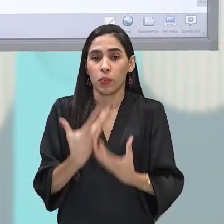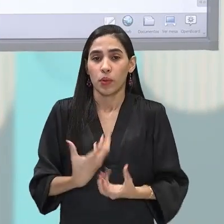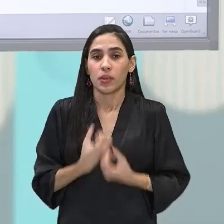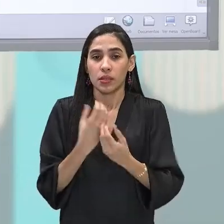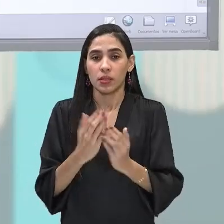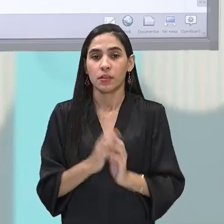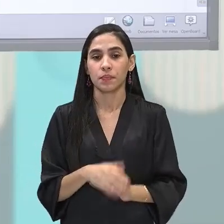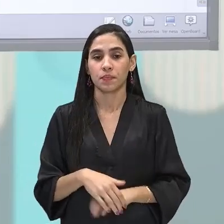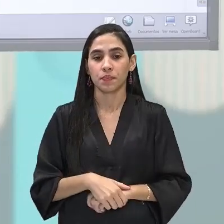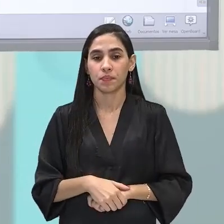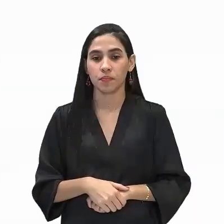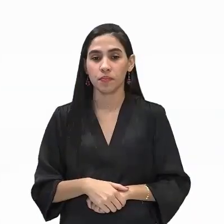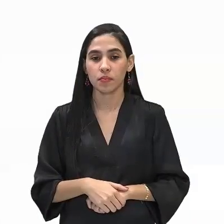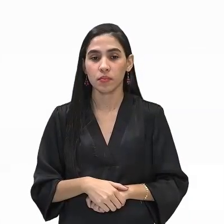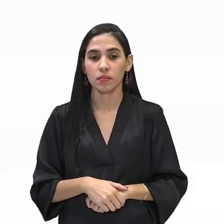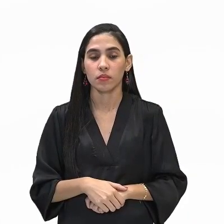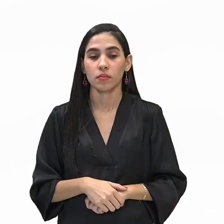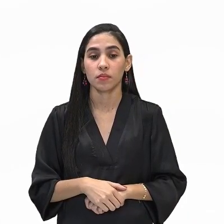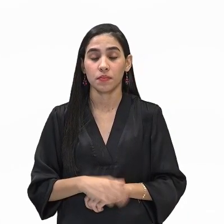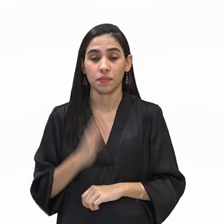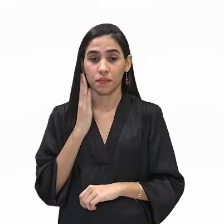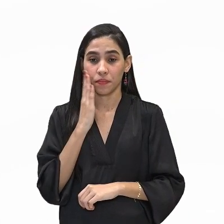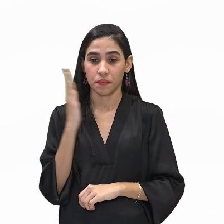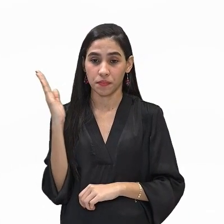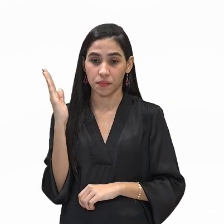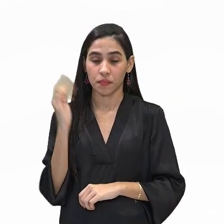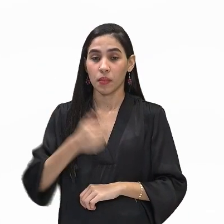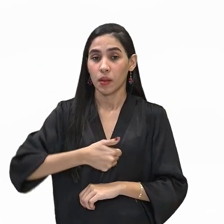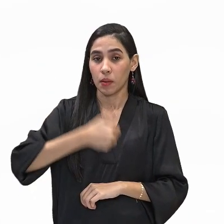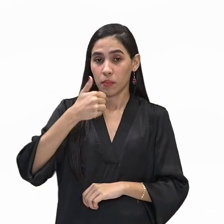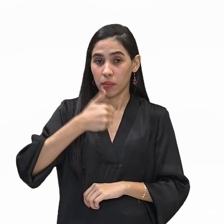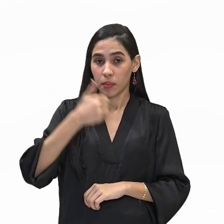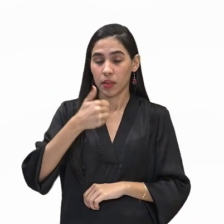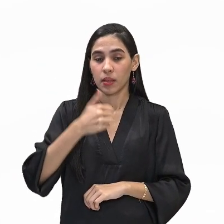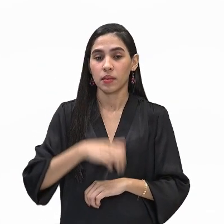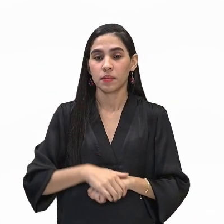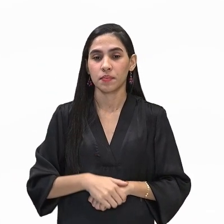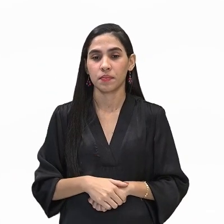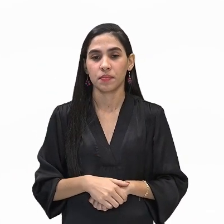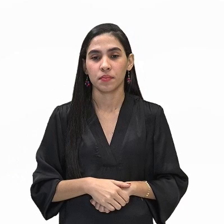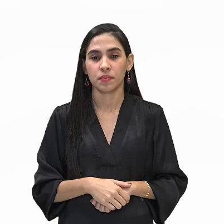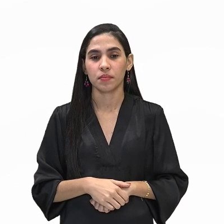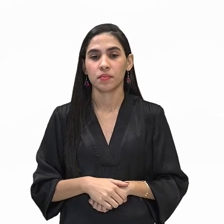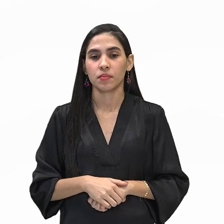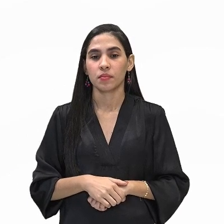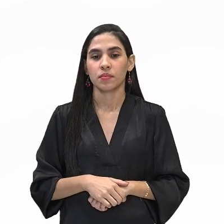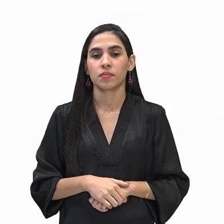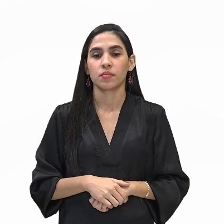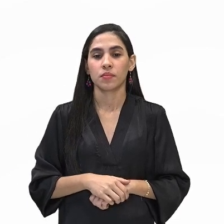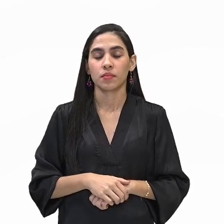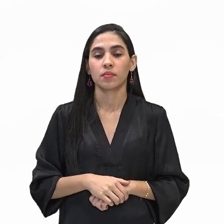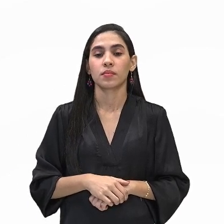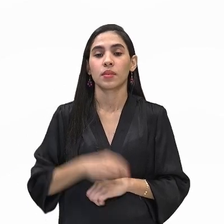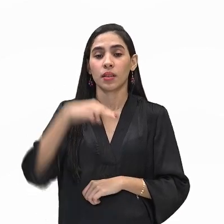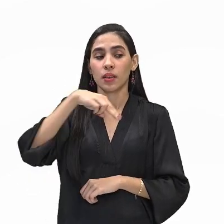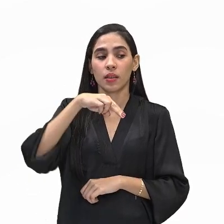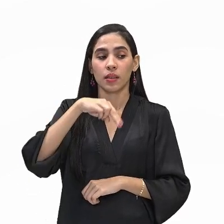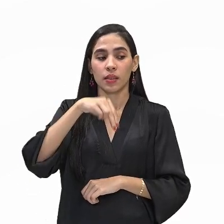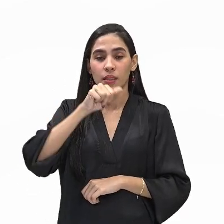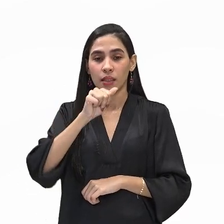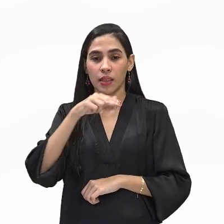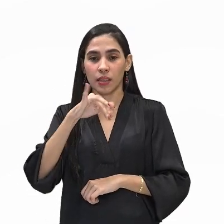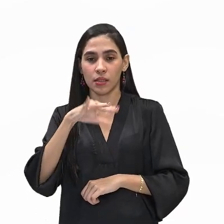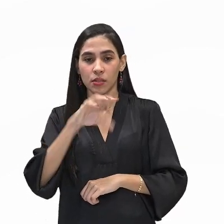gerações românticas. Vamos lá, então. Então, a primeira geração romântica é a chamada nacionalista